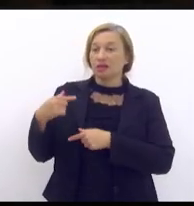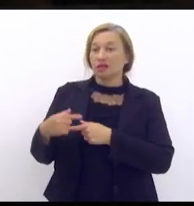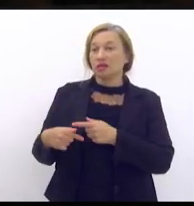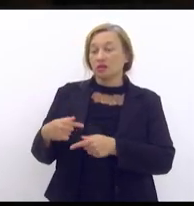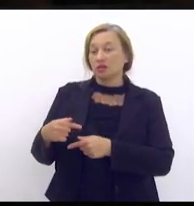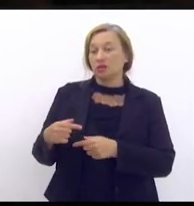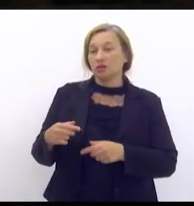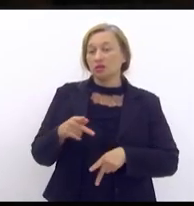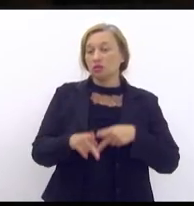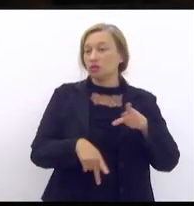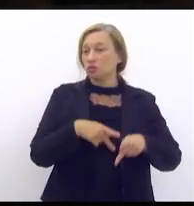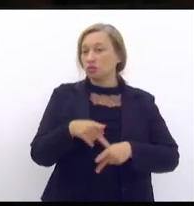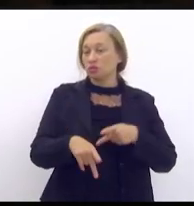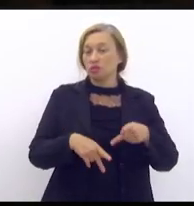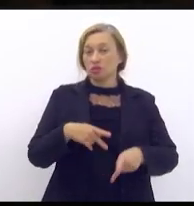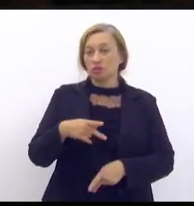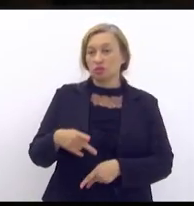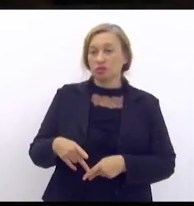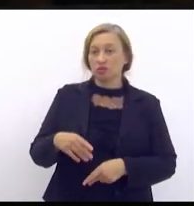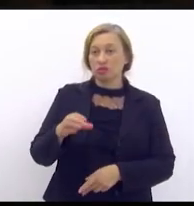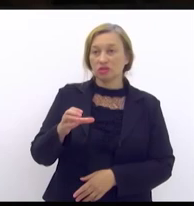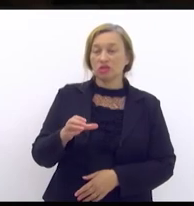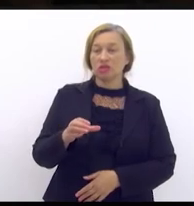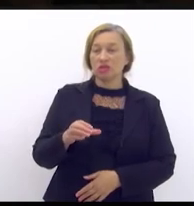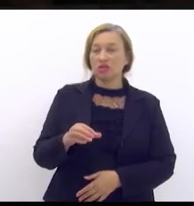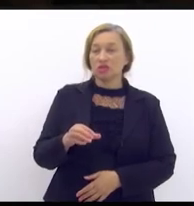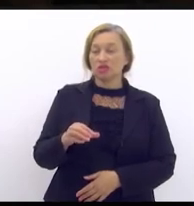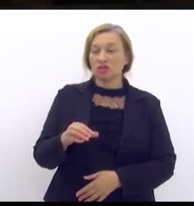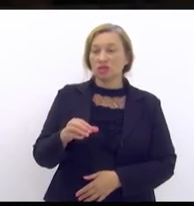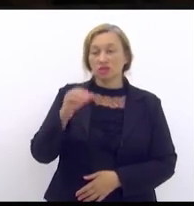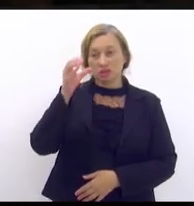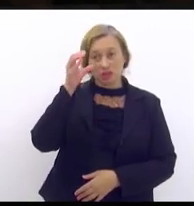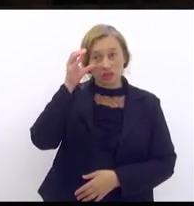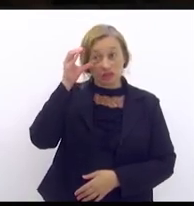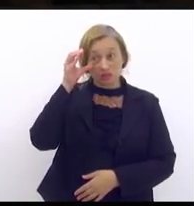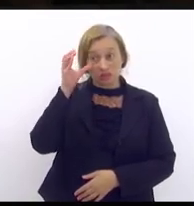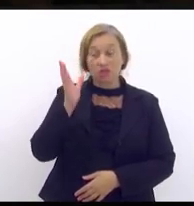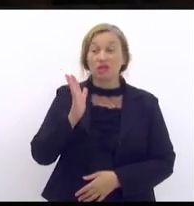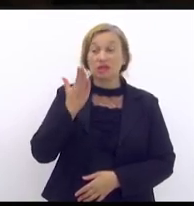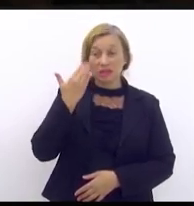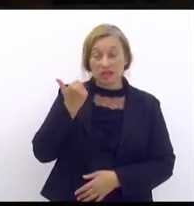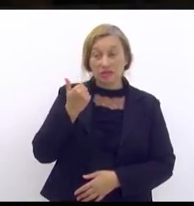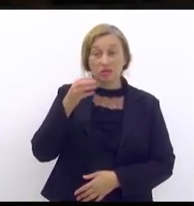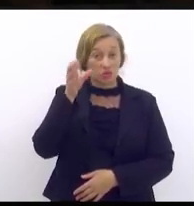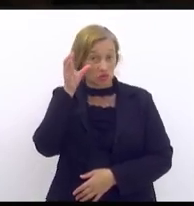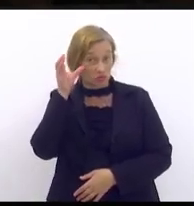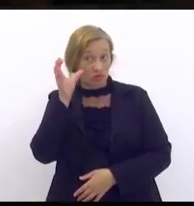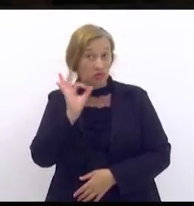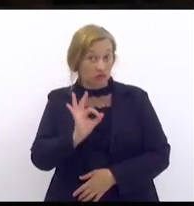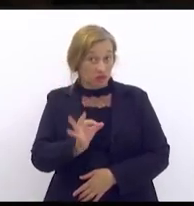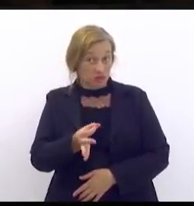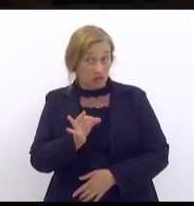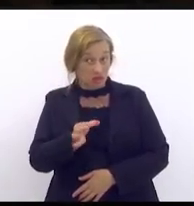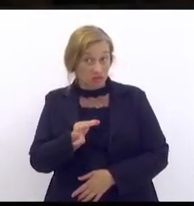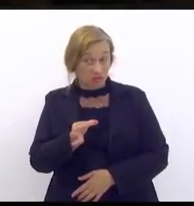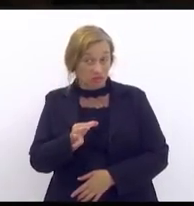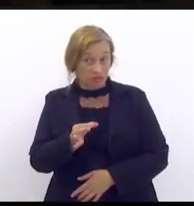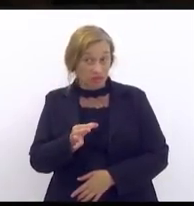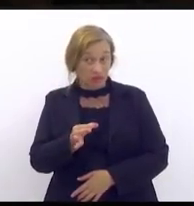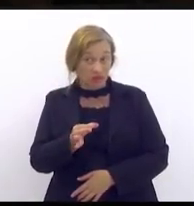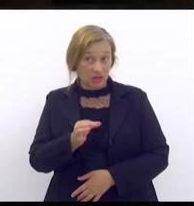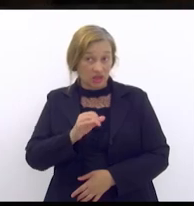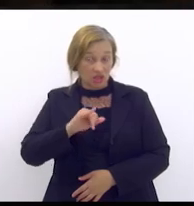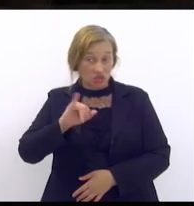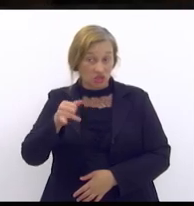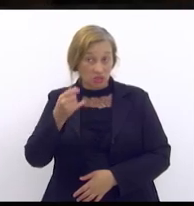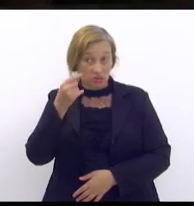povo japonês, sabe que no Japão, por exemplo, açúcar está